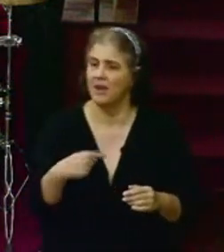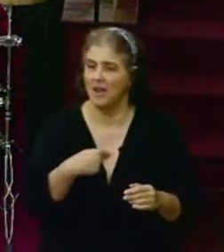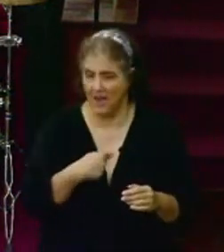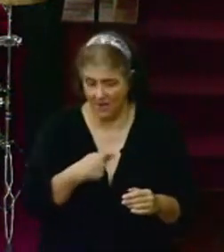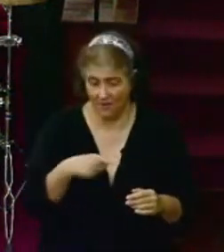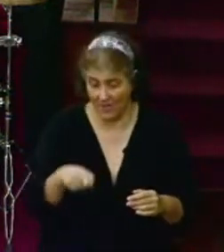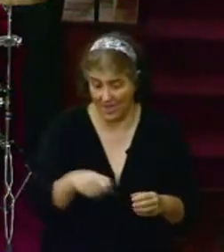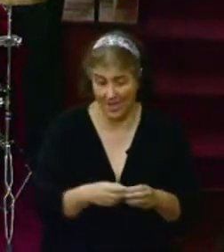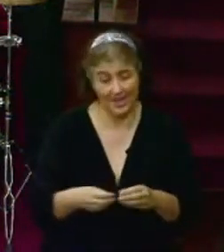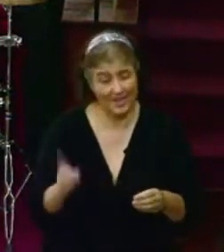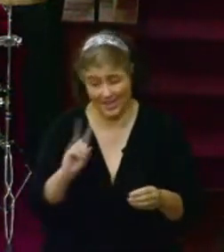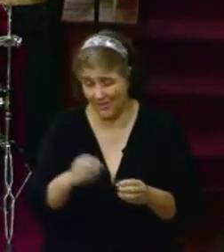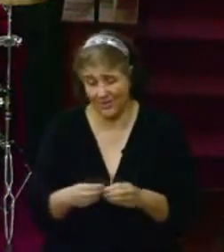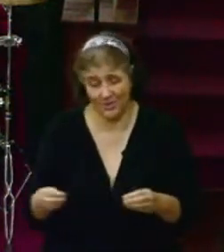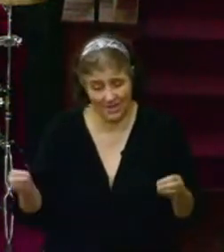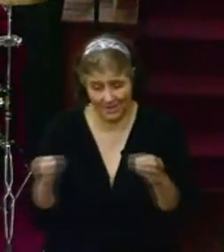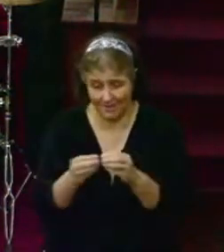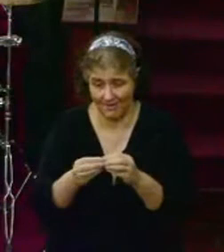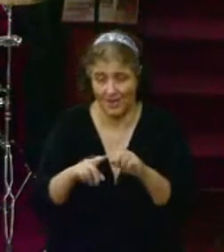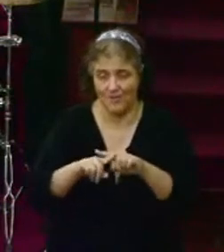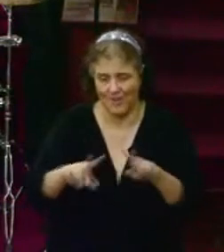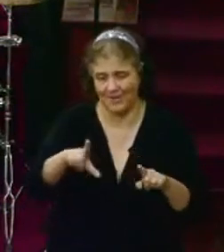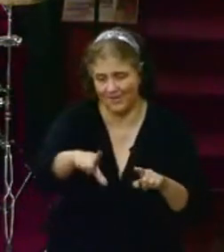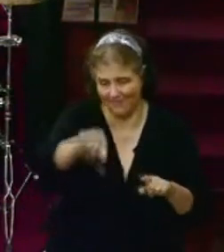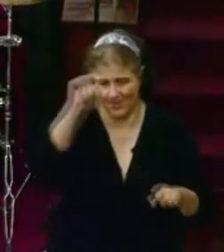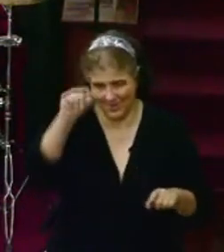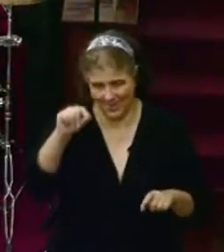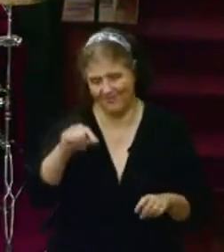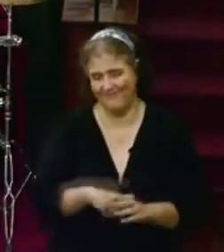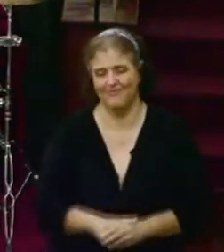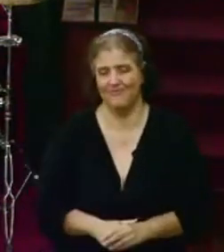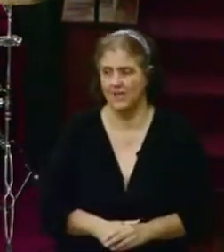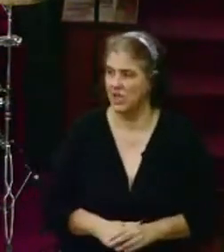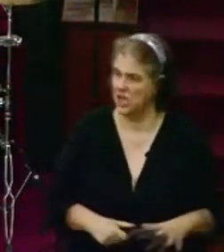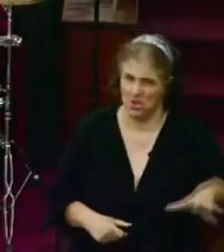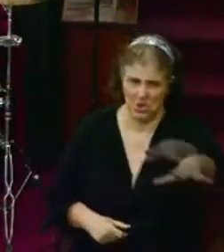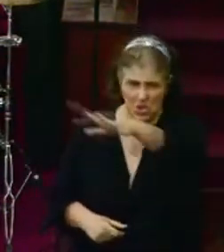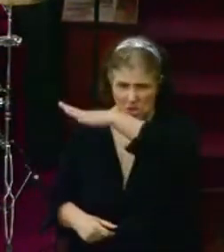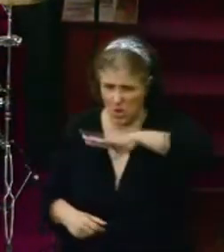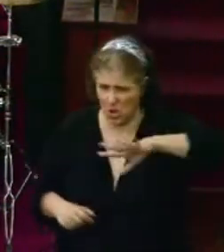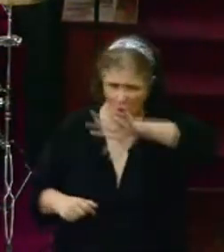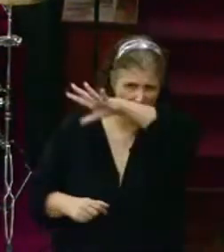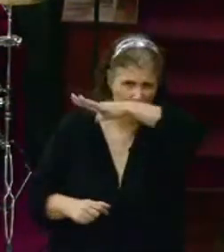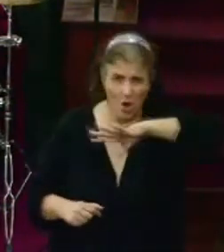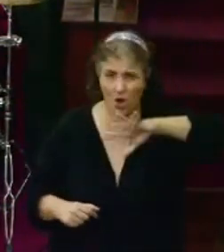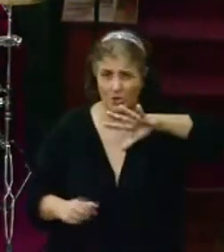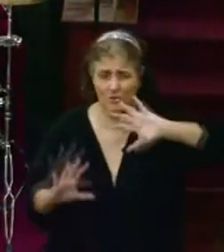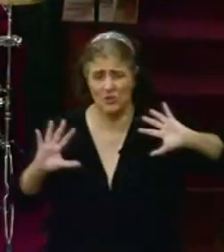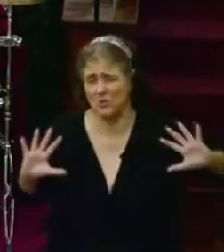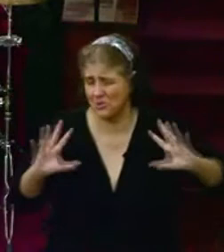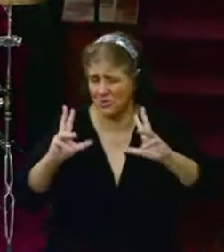agora. Humanamente falando, nós somos um bando de indignos na presença de Deus. Não tem nenhum digno